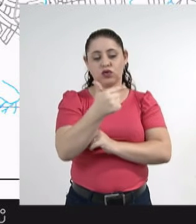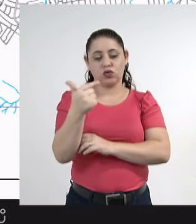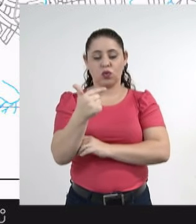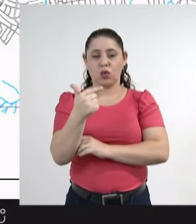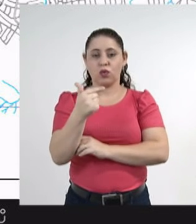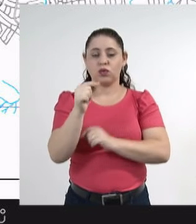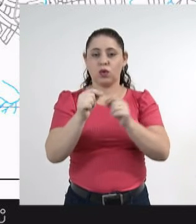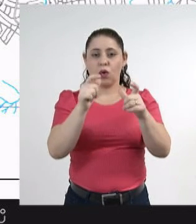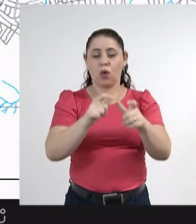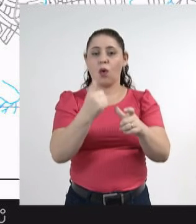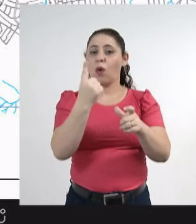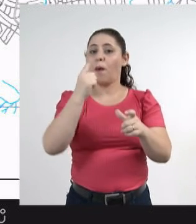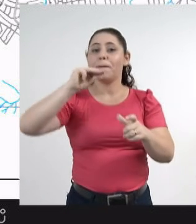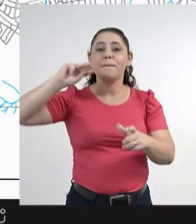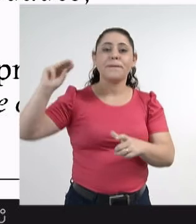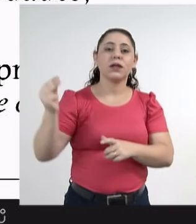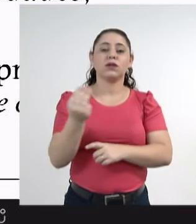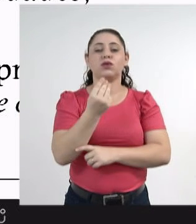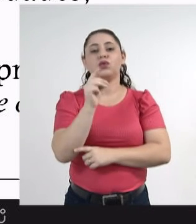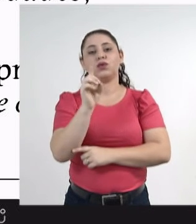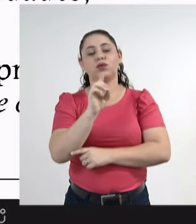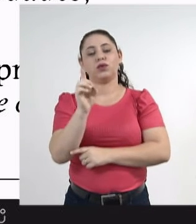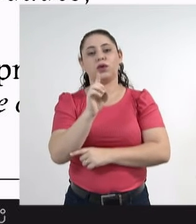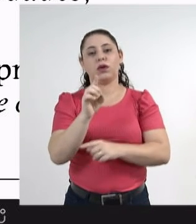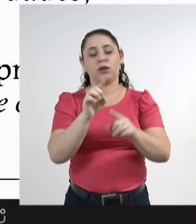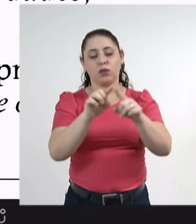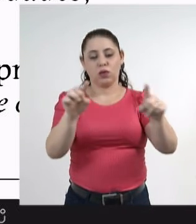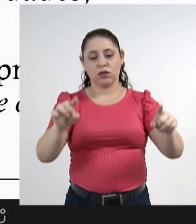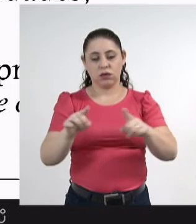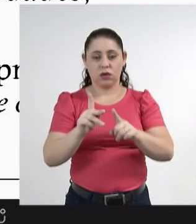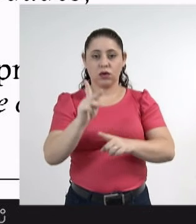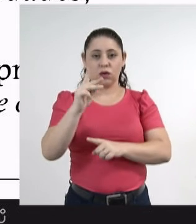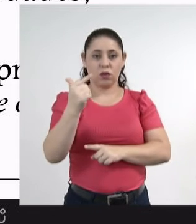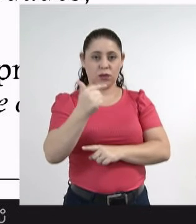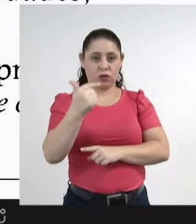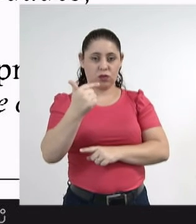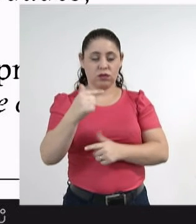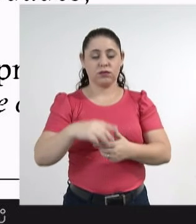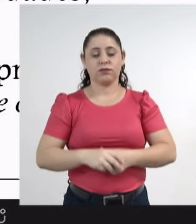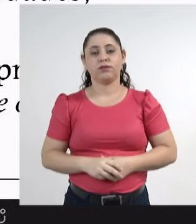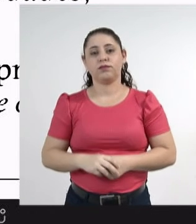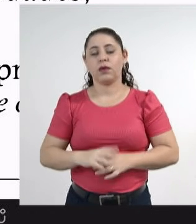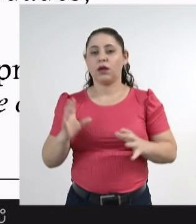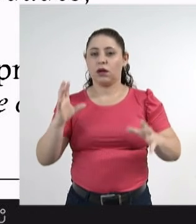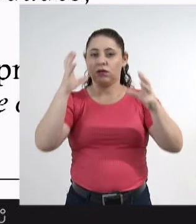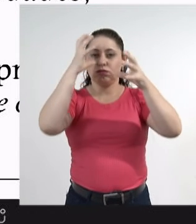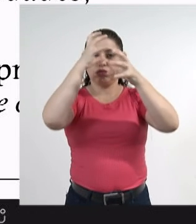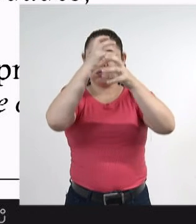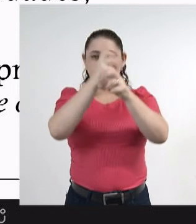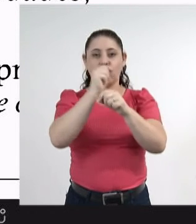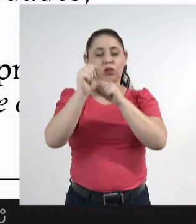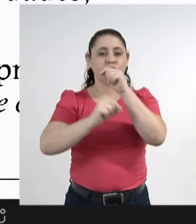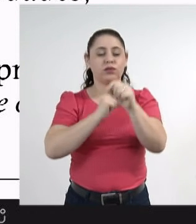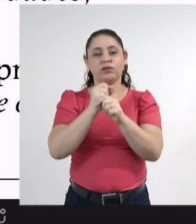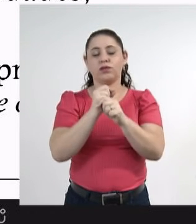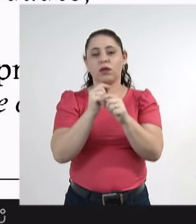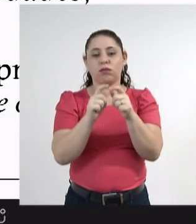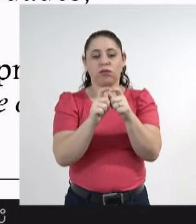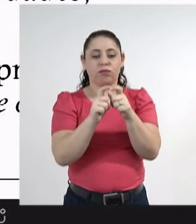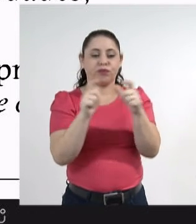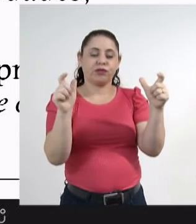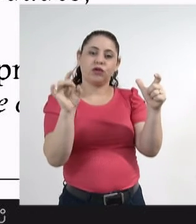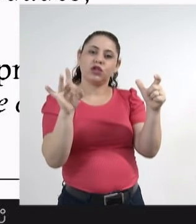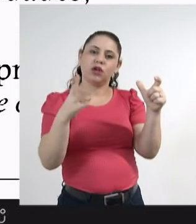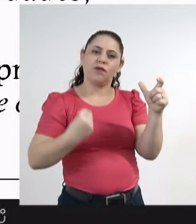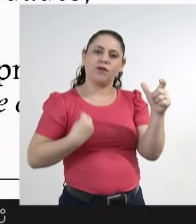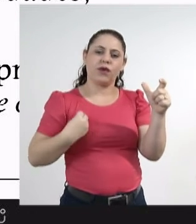amortecimento e custou $1 milhão por quilômetro quadrado. Bom, em conclusão, o aumento da resiliência não é somente